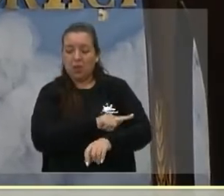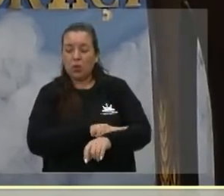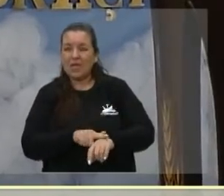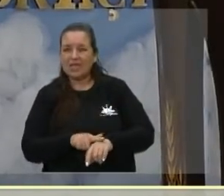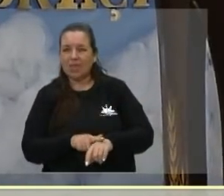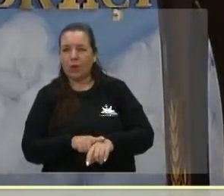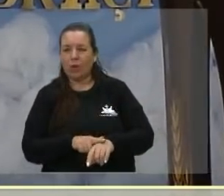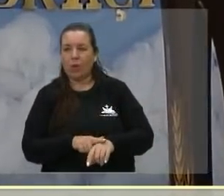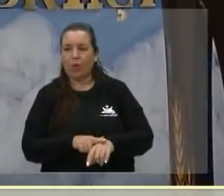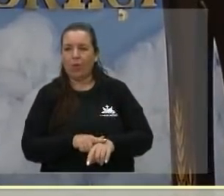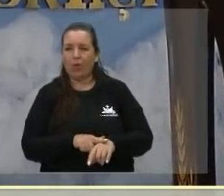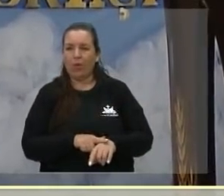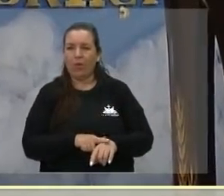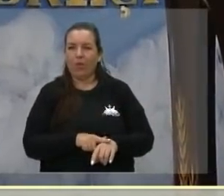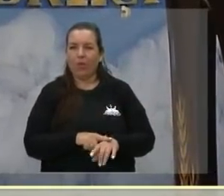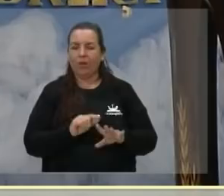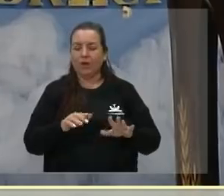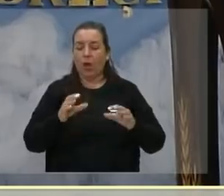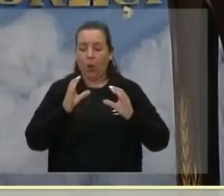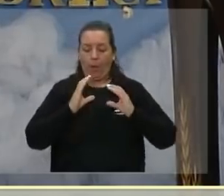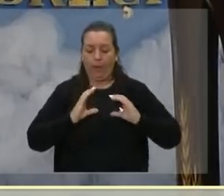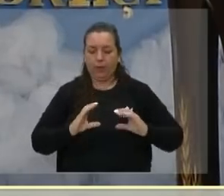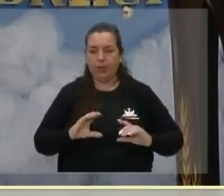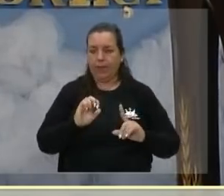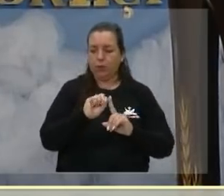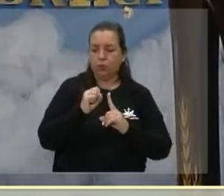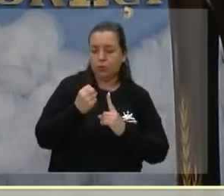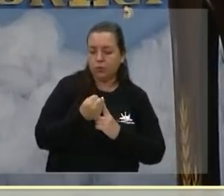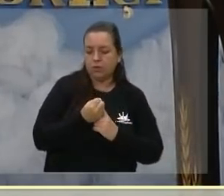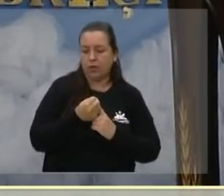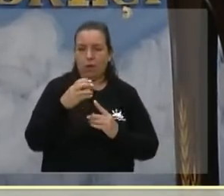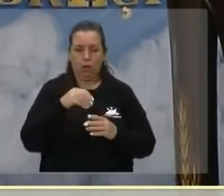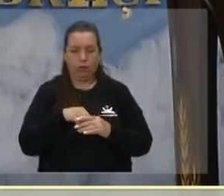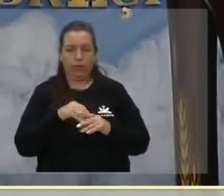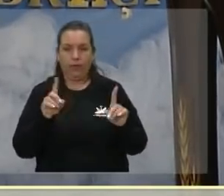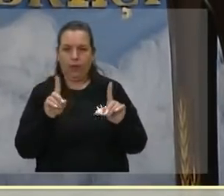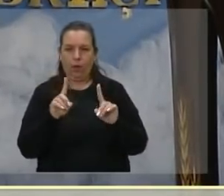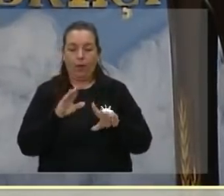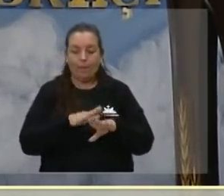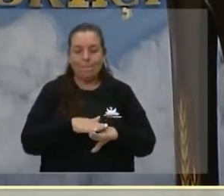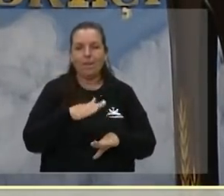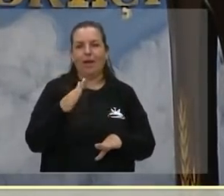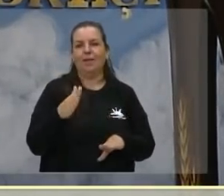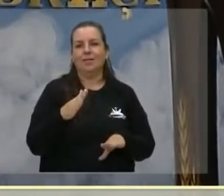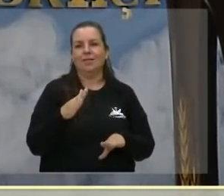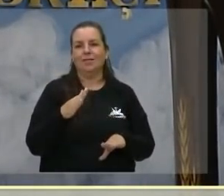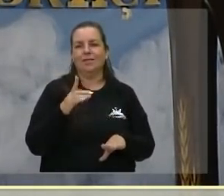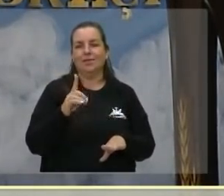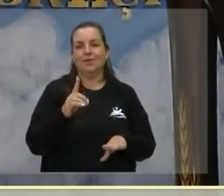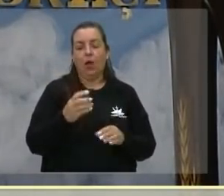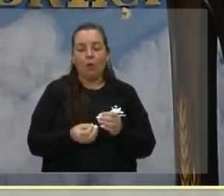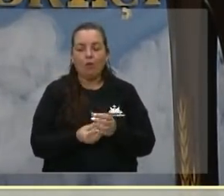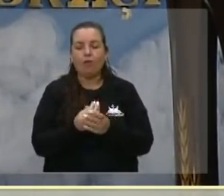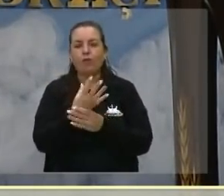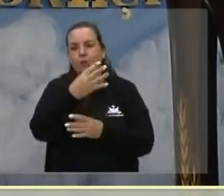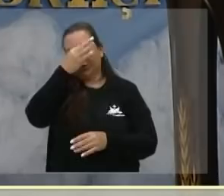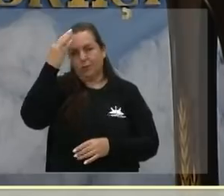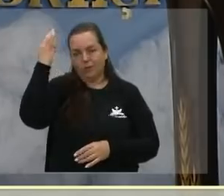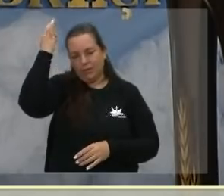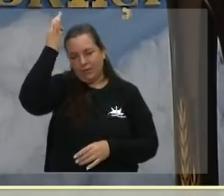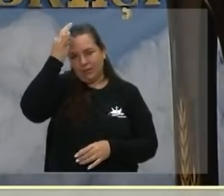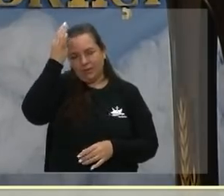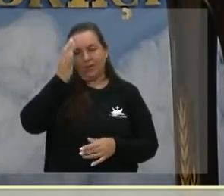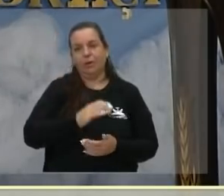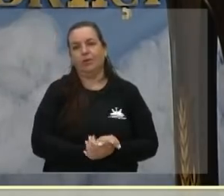de mero comportamento social e é mais eu fruto do espírito